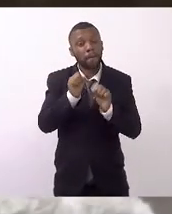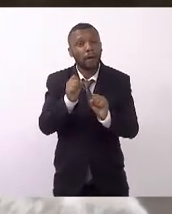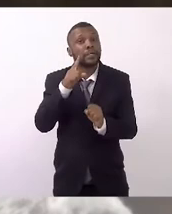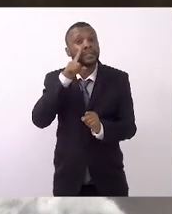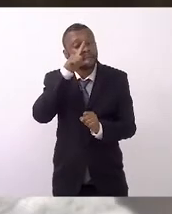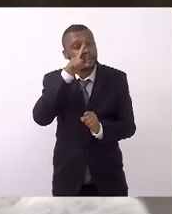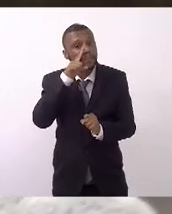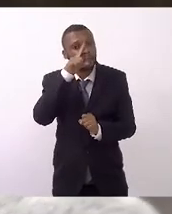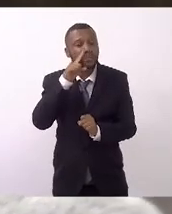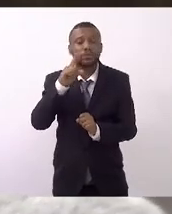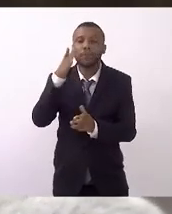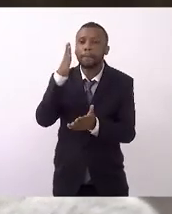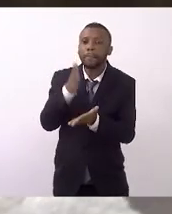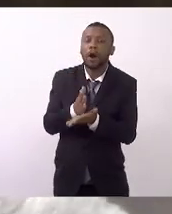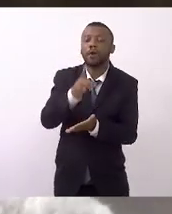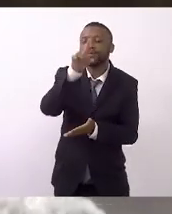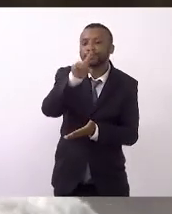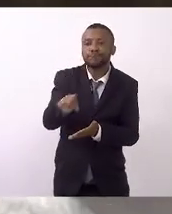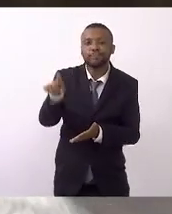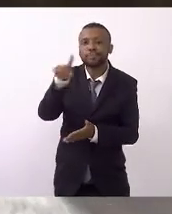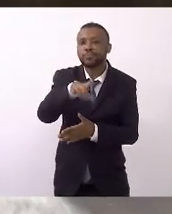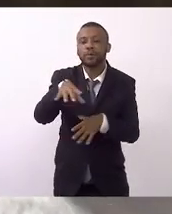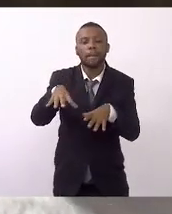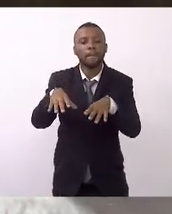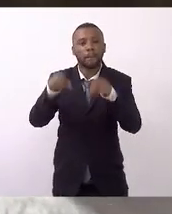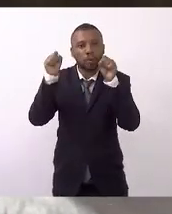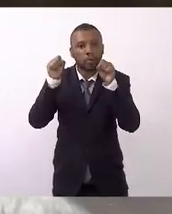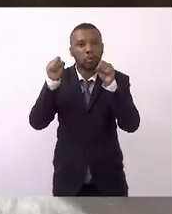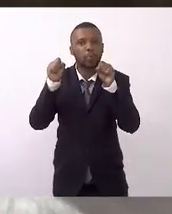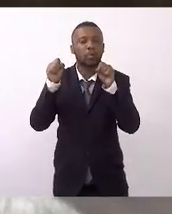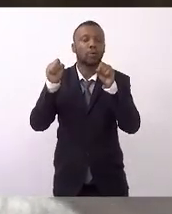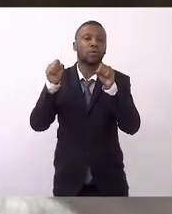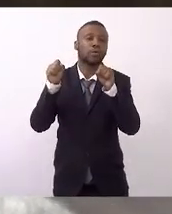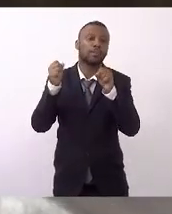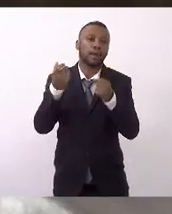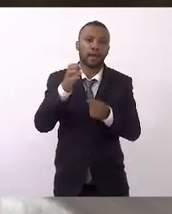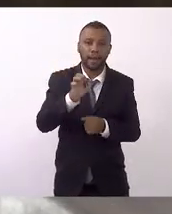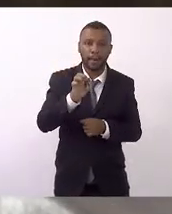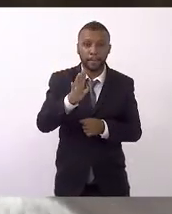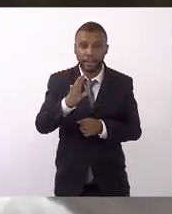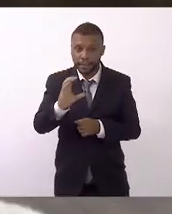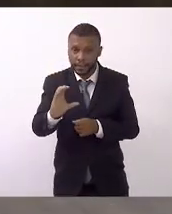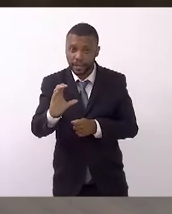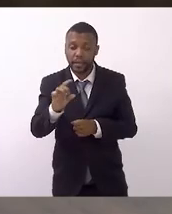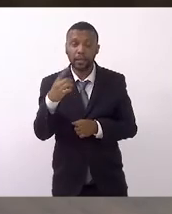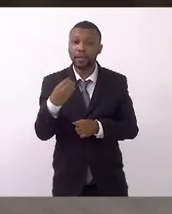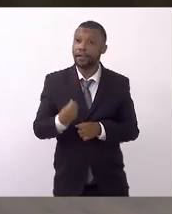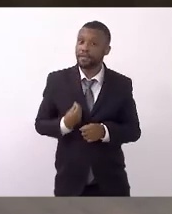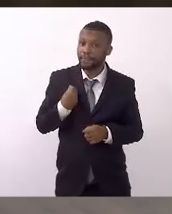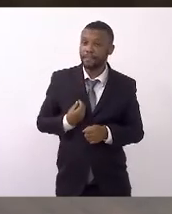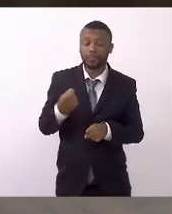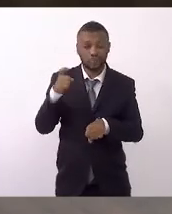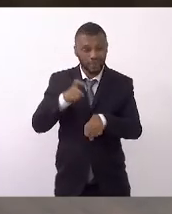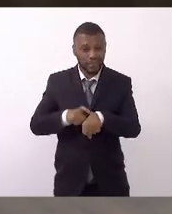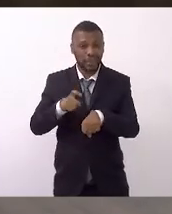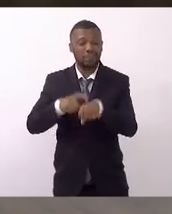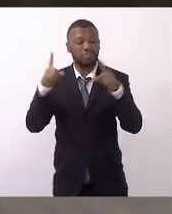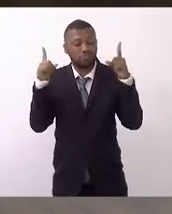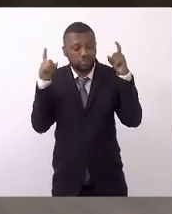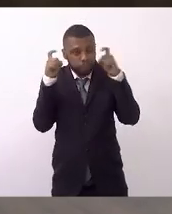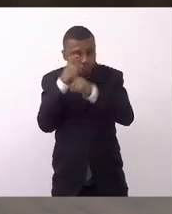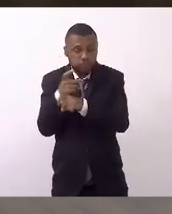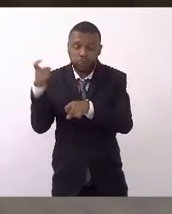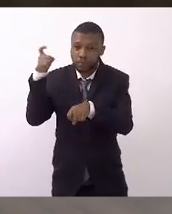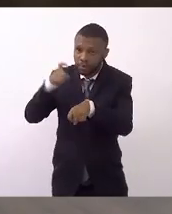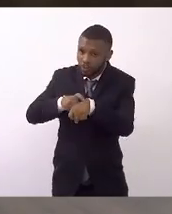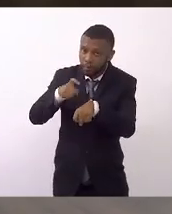de desligamento de seus sinais, de seus dials, pela EBC. Estamos vivendo tempos difíceis na